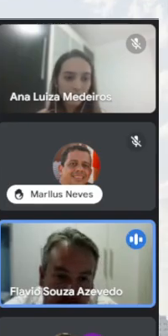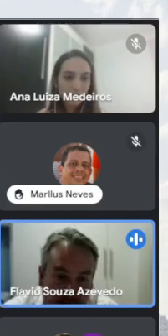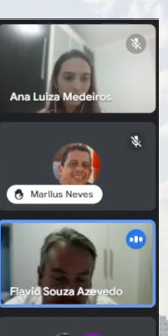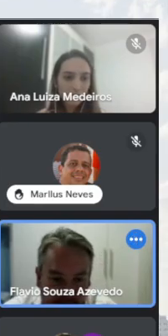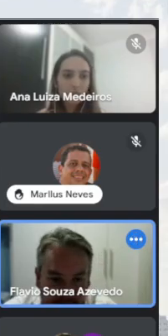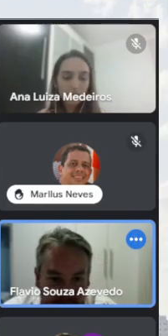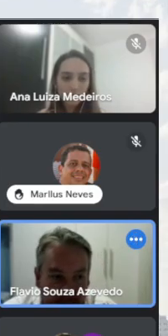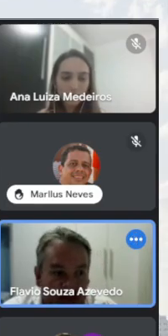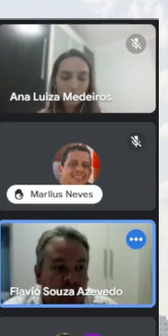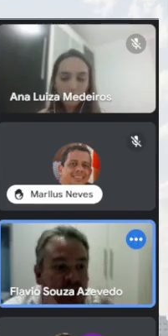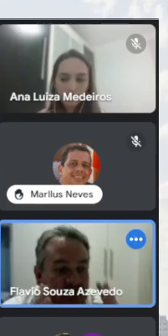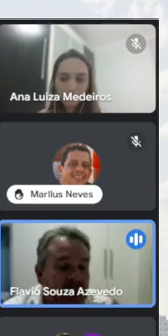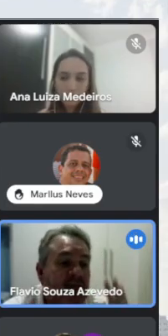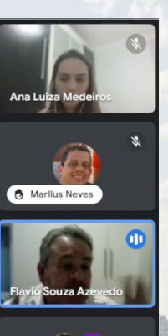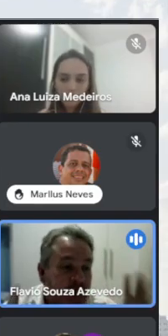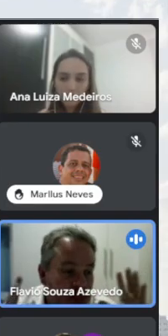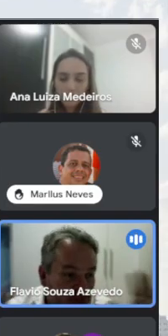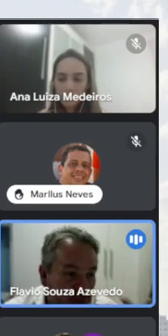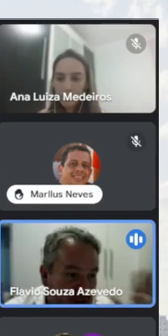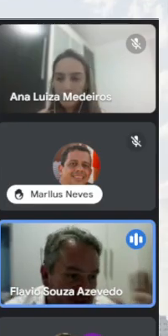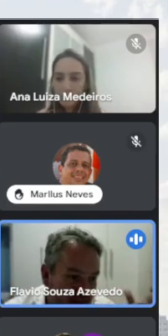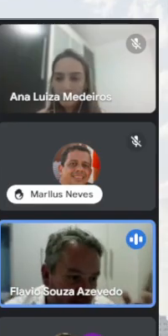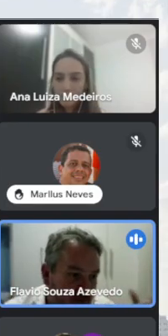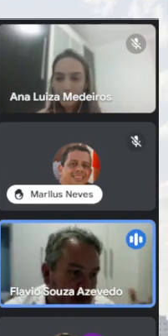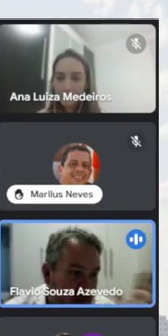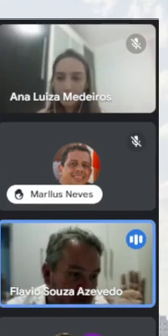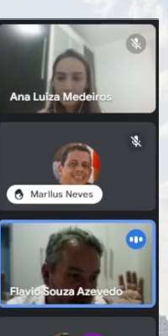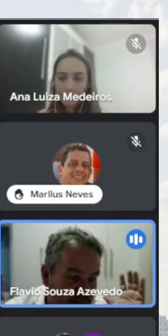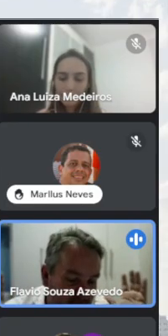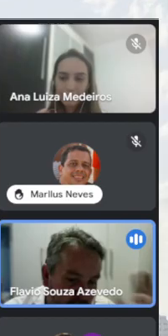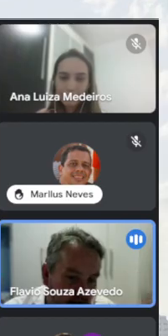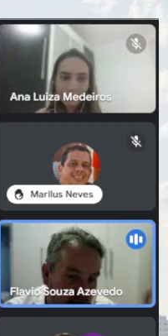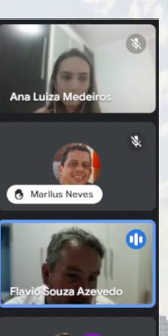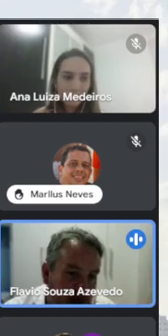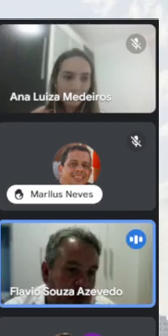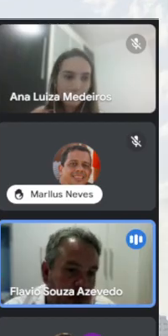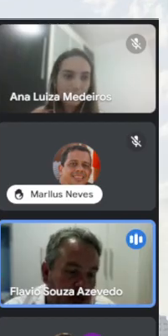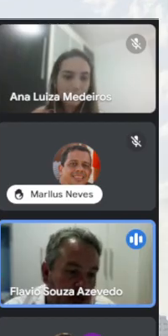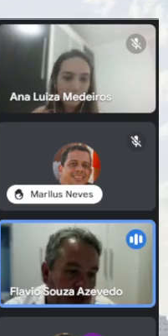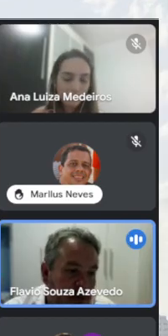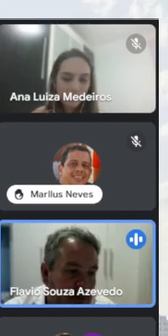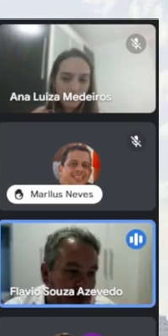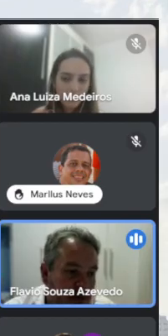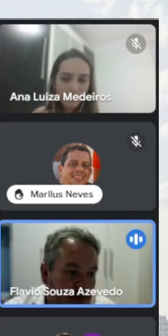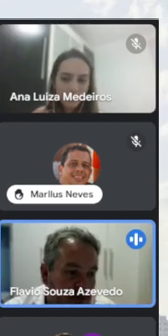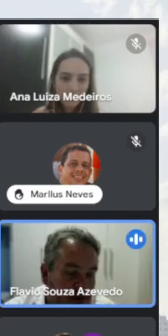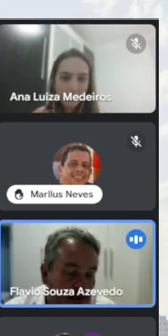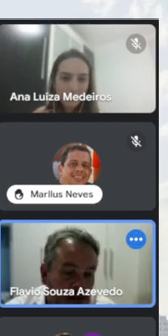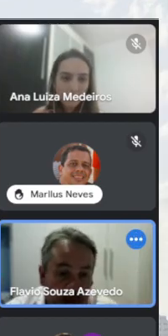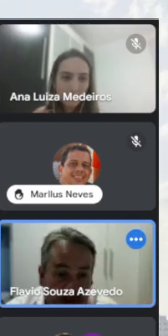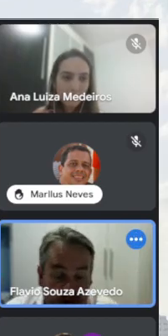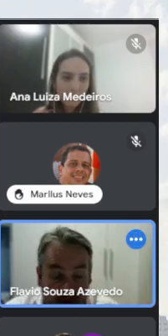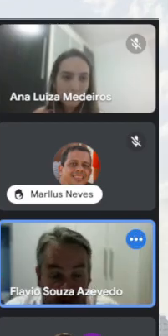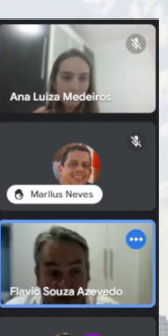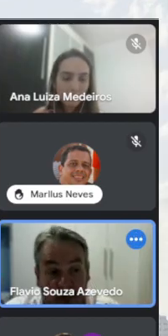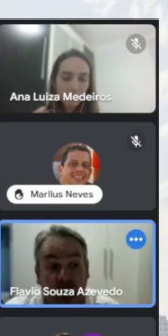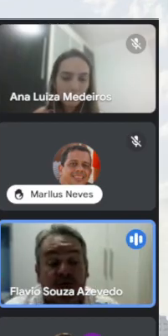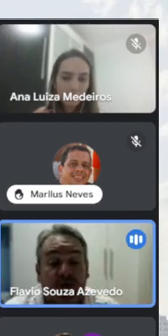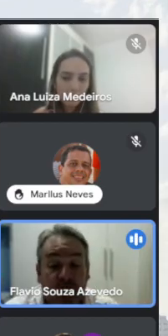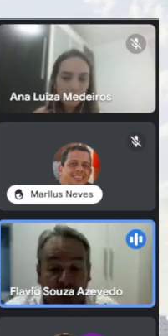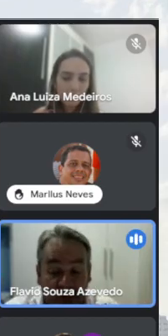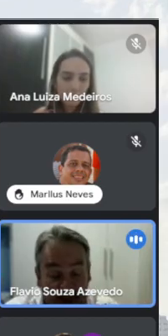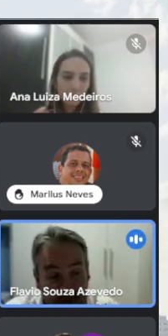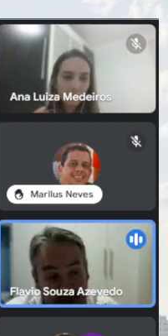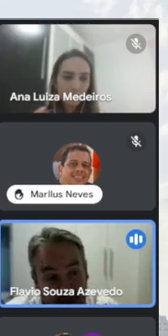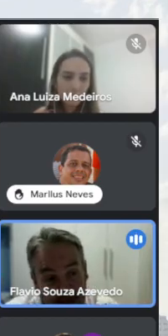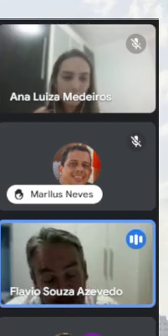aí carentes. O que essas pessoas disseram quando eles chegaram lá para implantar esse jardim filtrante? Qual é a